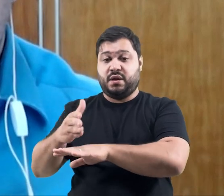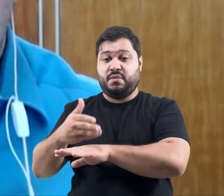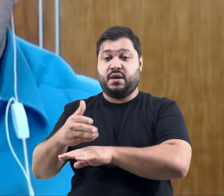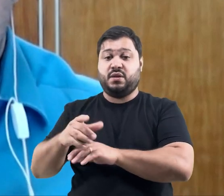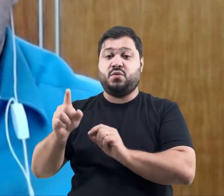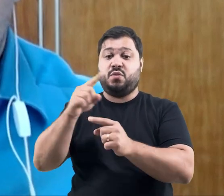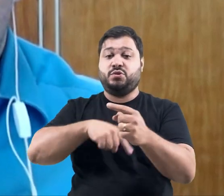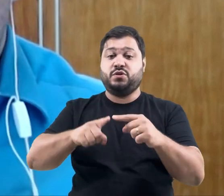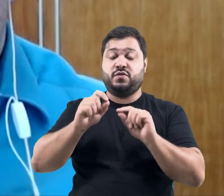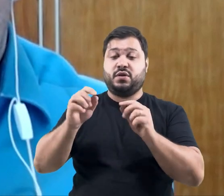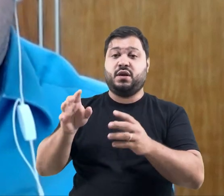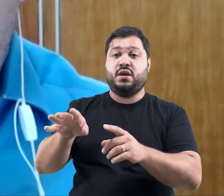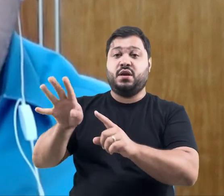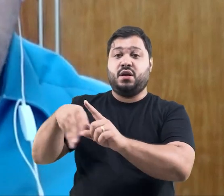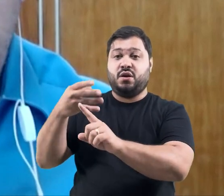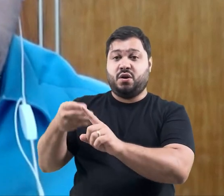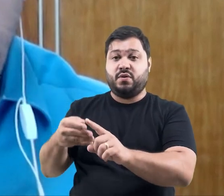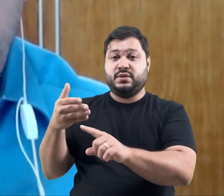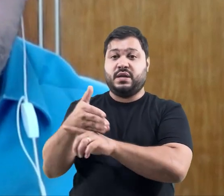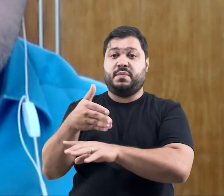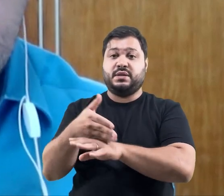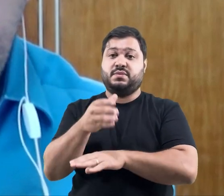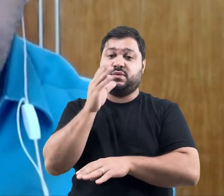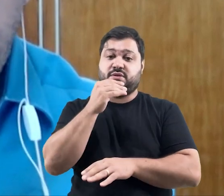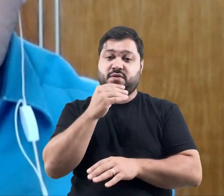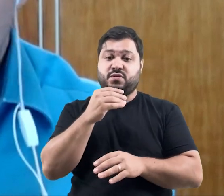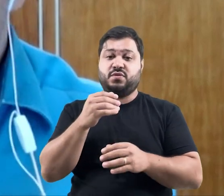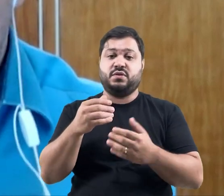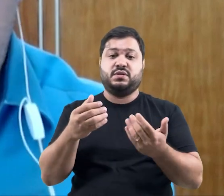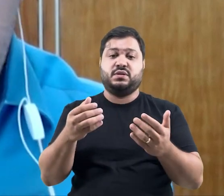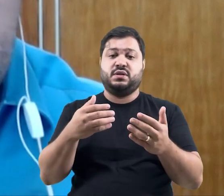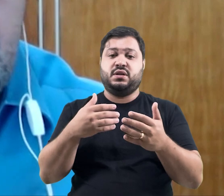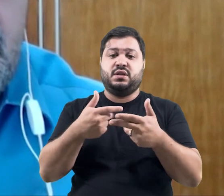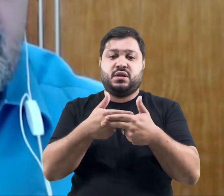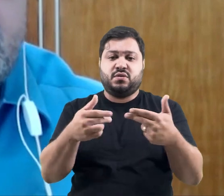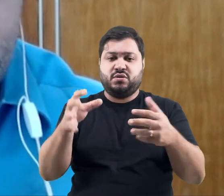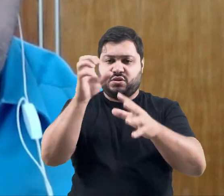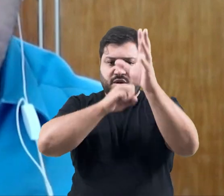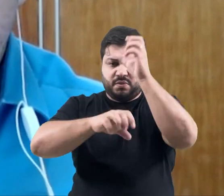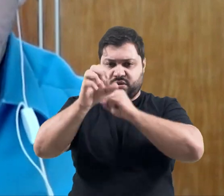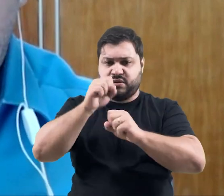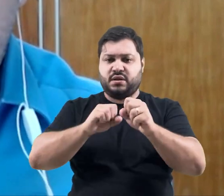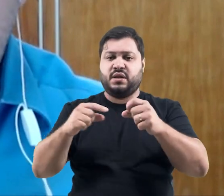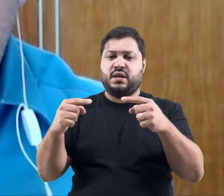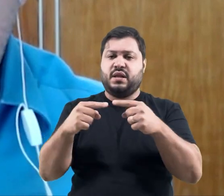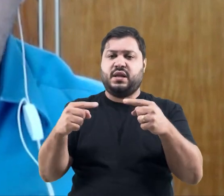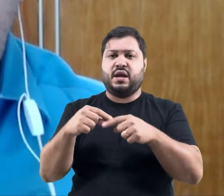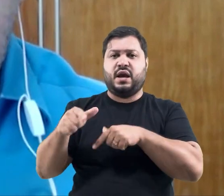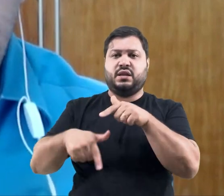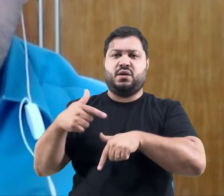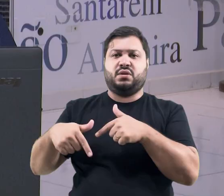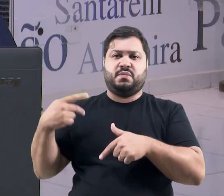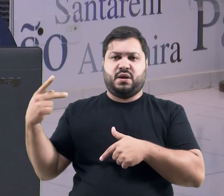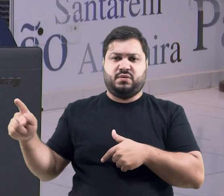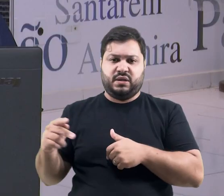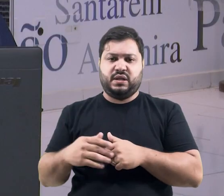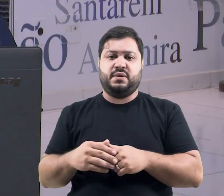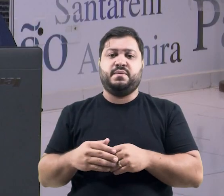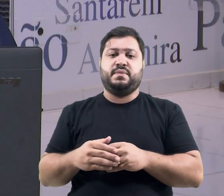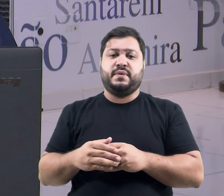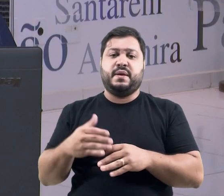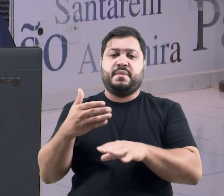qualificação por treinamento, ele tem por objetivo reconhecer a participação dos servidores em quaisquer ações de capacitação ligadas